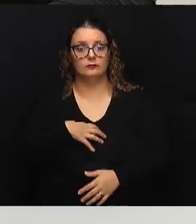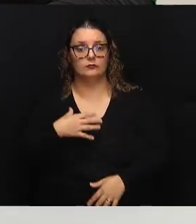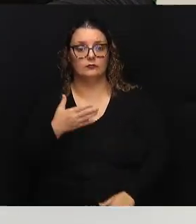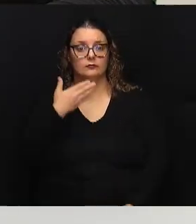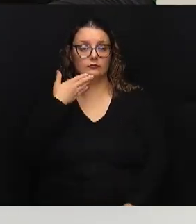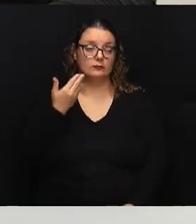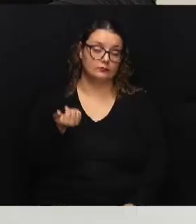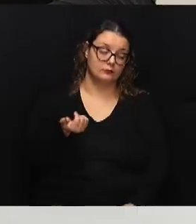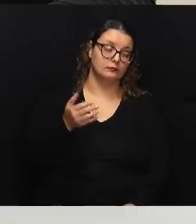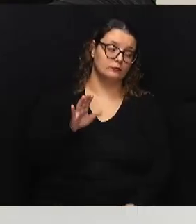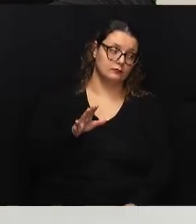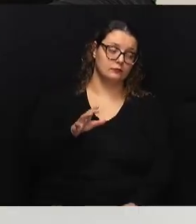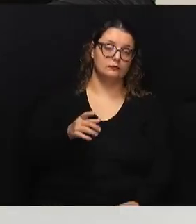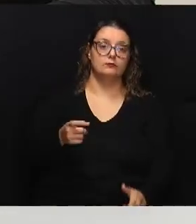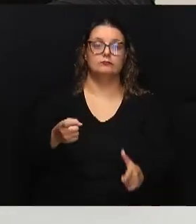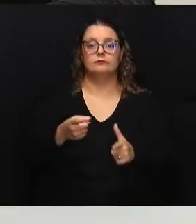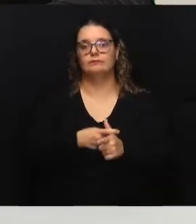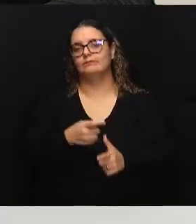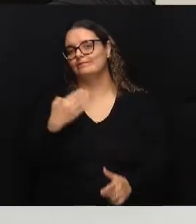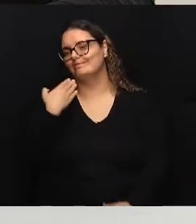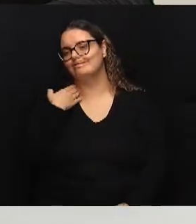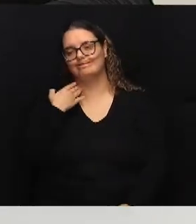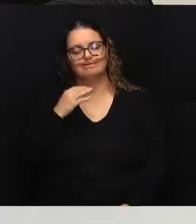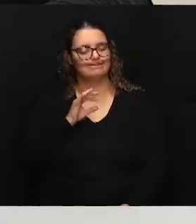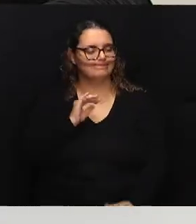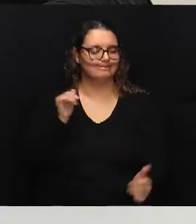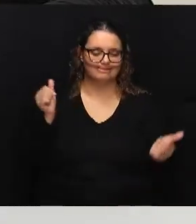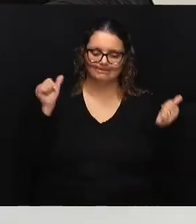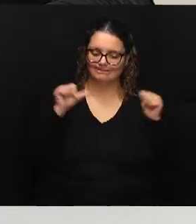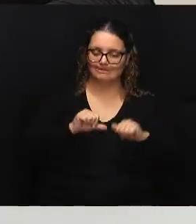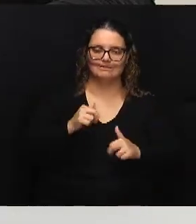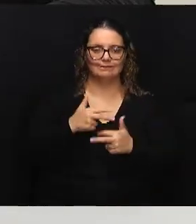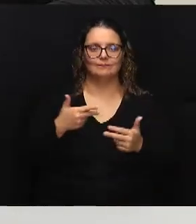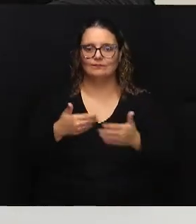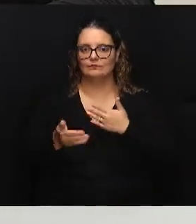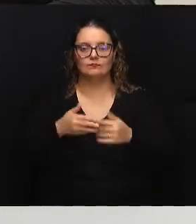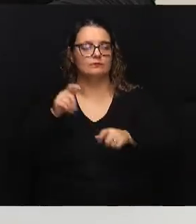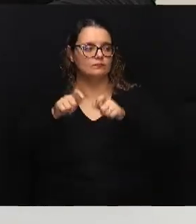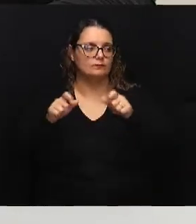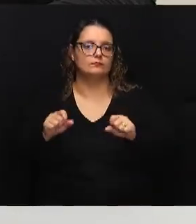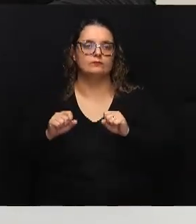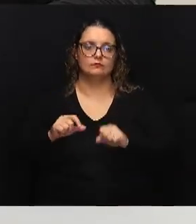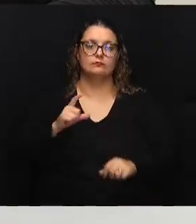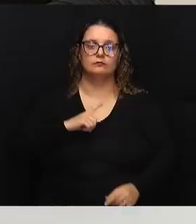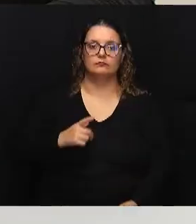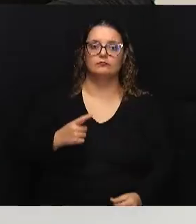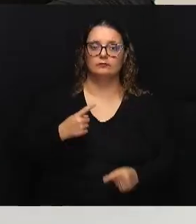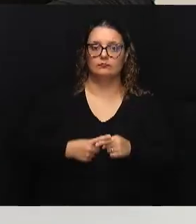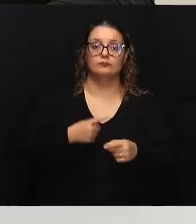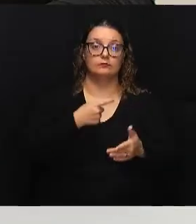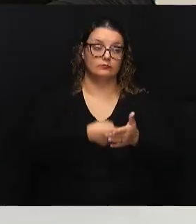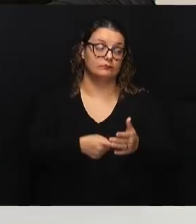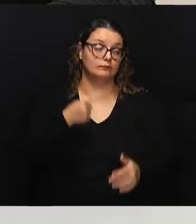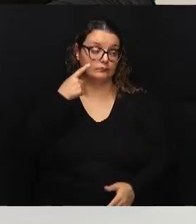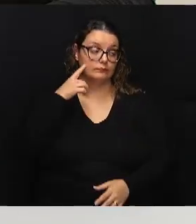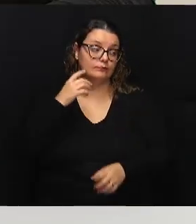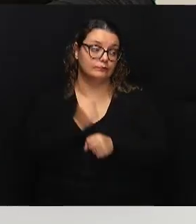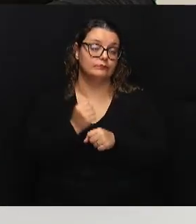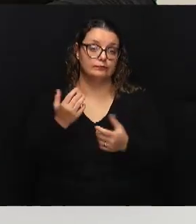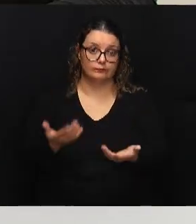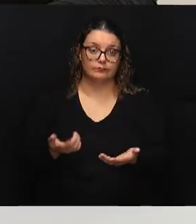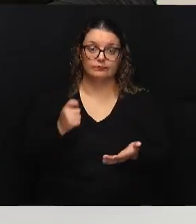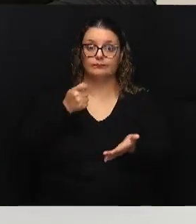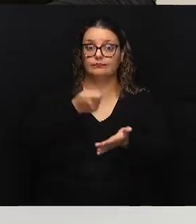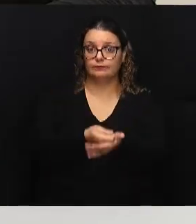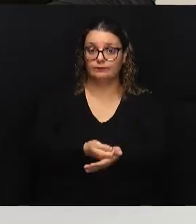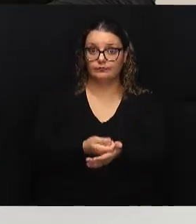né? Mas ficar devendo para banco é a pior coisa que qualquer pessoa pode ter, porque as taxas em geral que são pagas